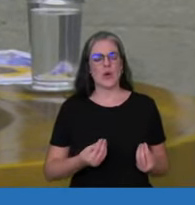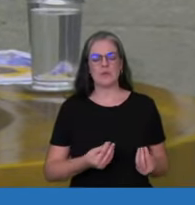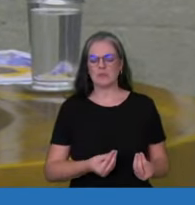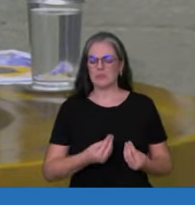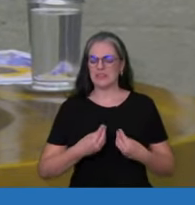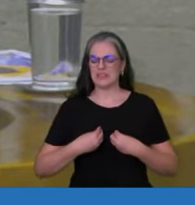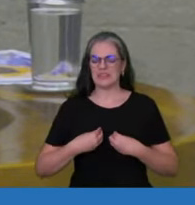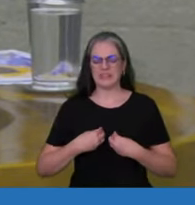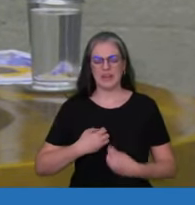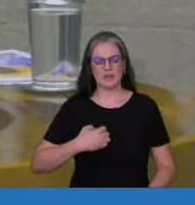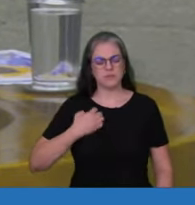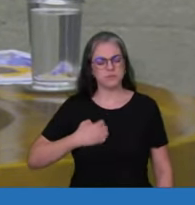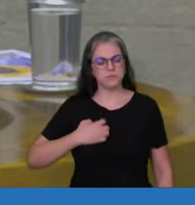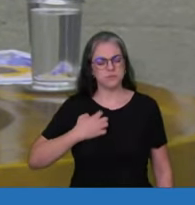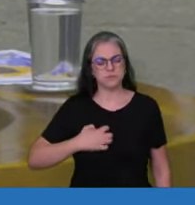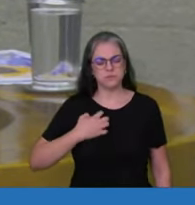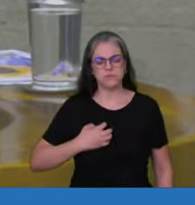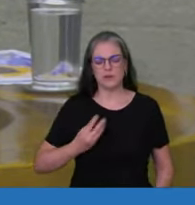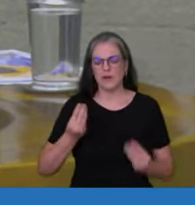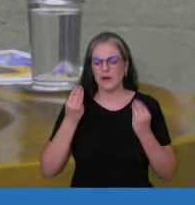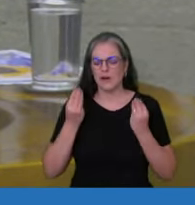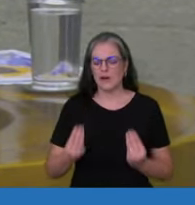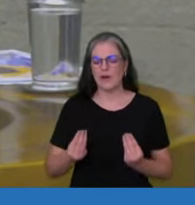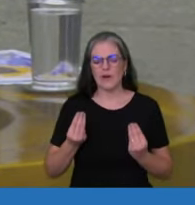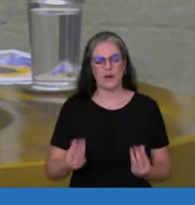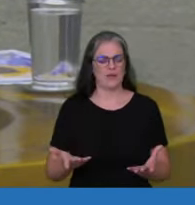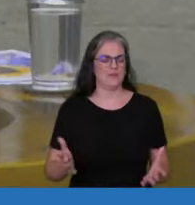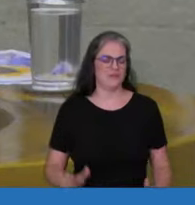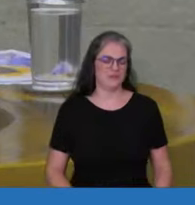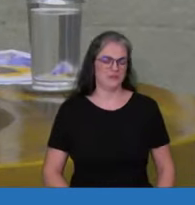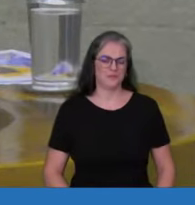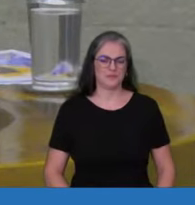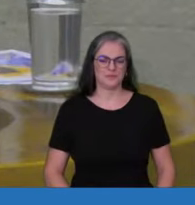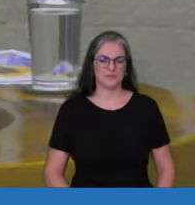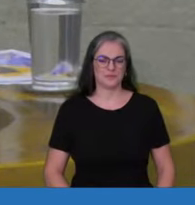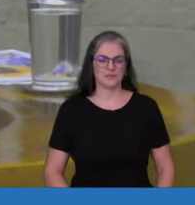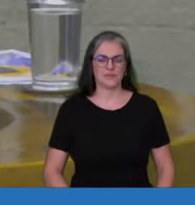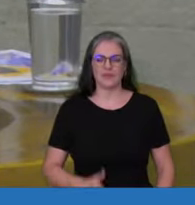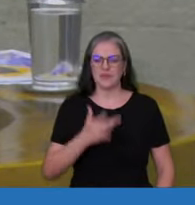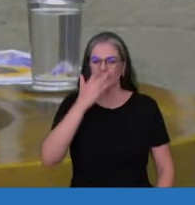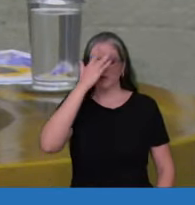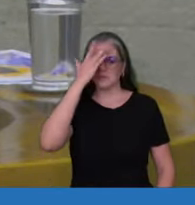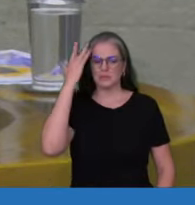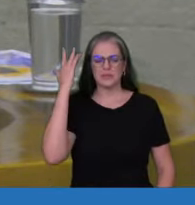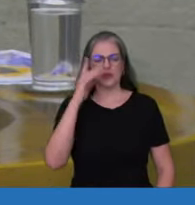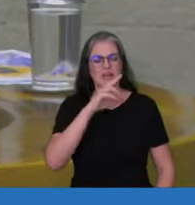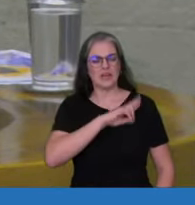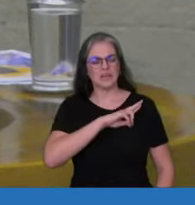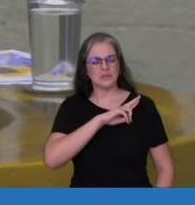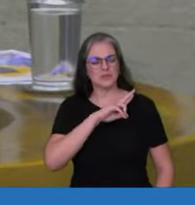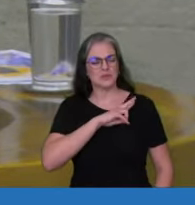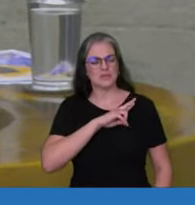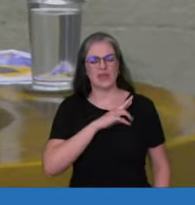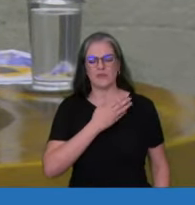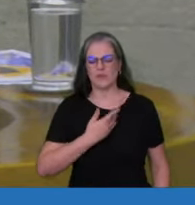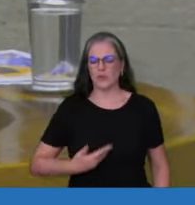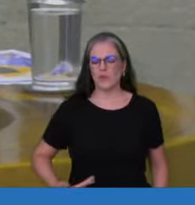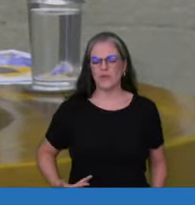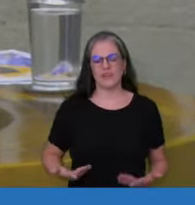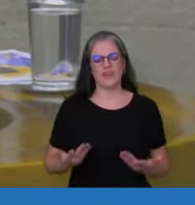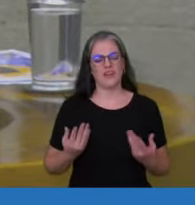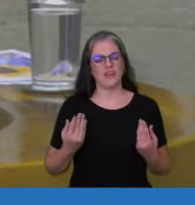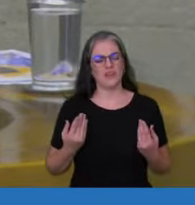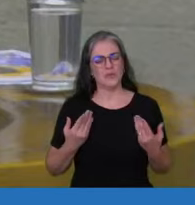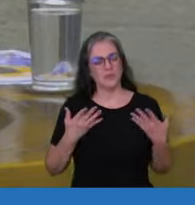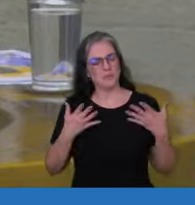muita indignação com a revelação de que agentes do Estado estão envolvidos diretamente